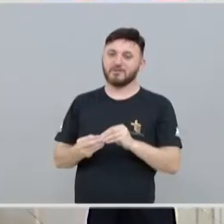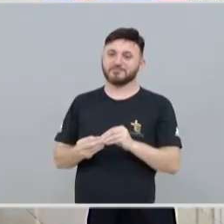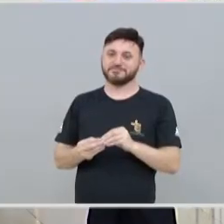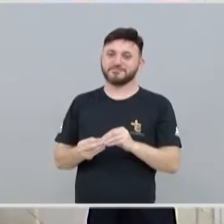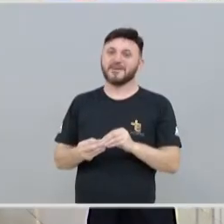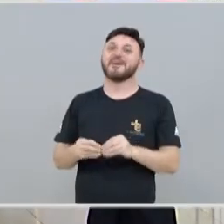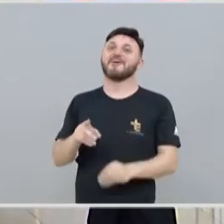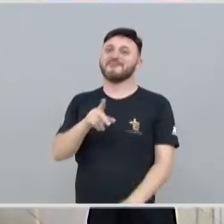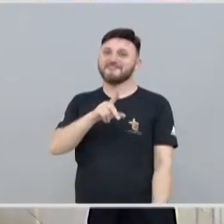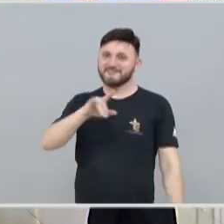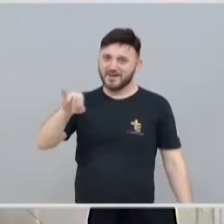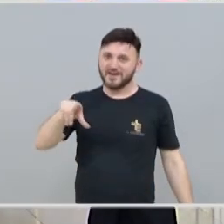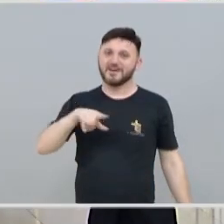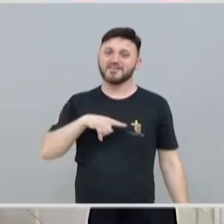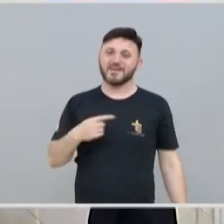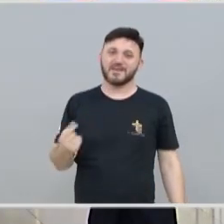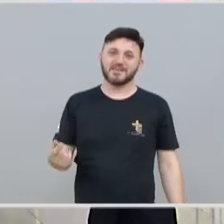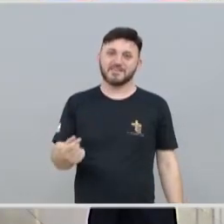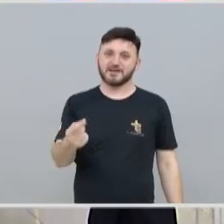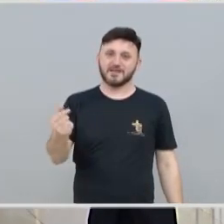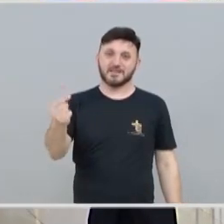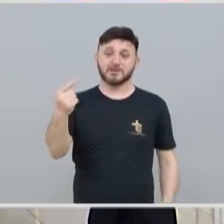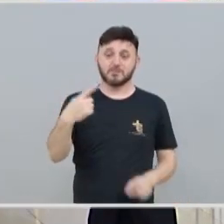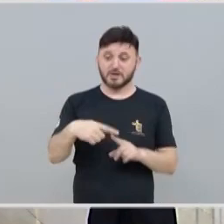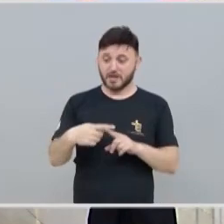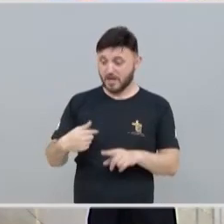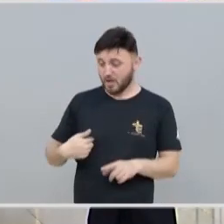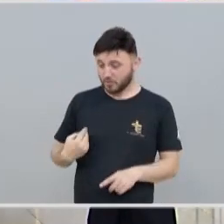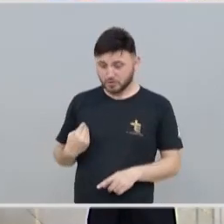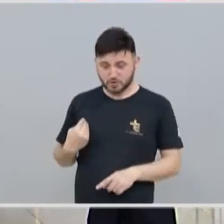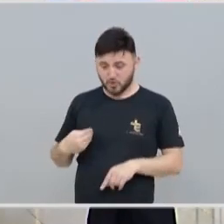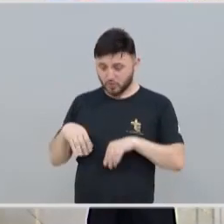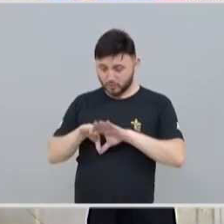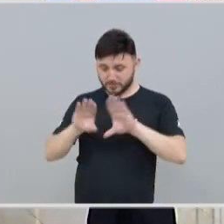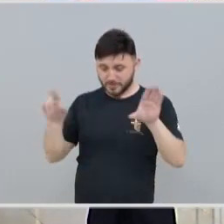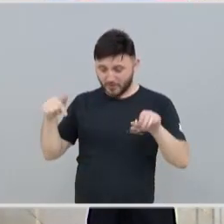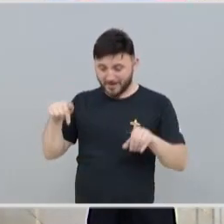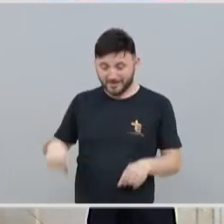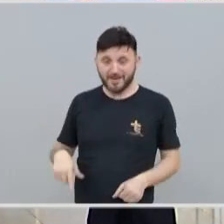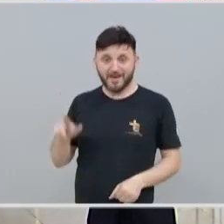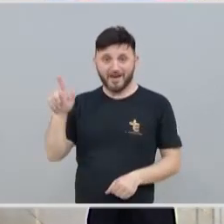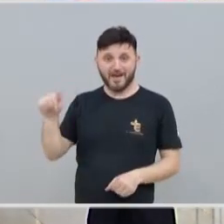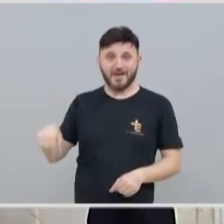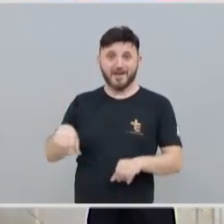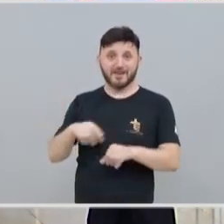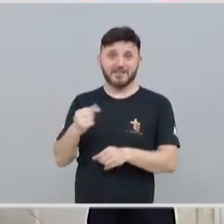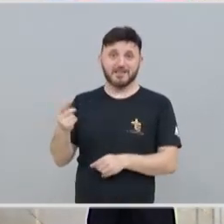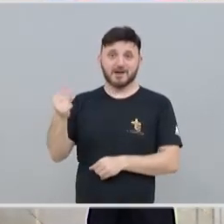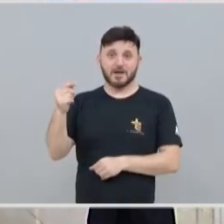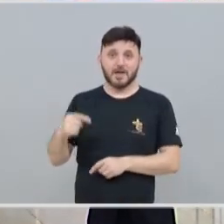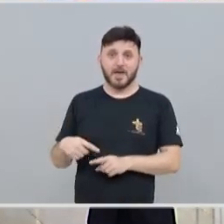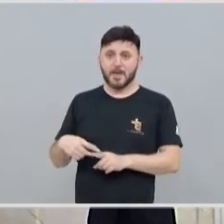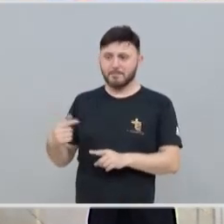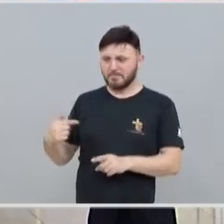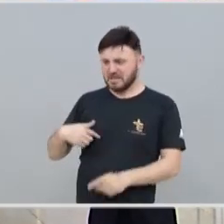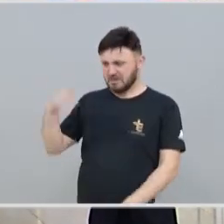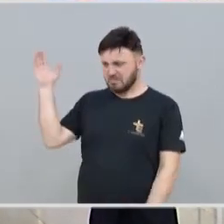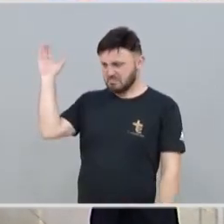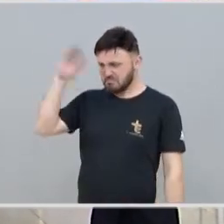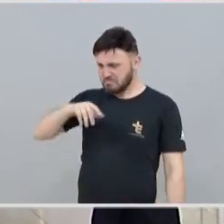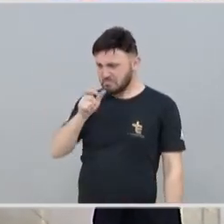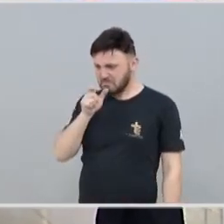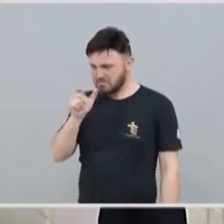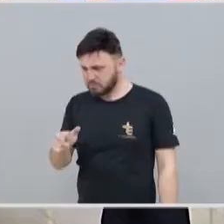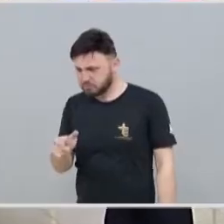eternidade eu toda a eternidade então não mais a minha desgraça passará para os filhos e netos